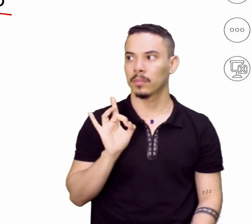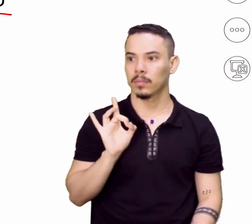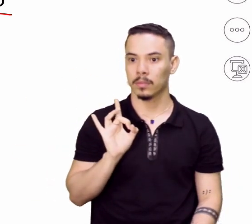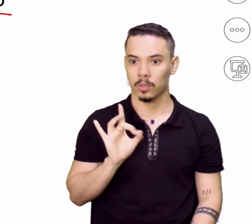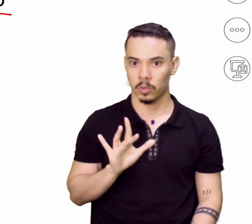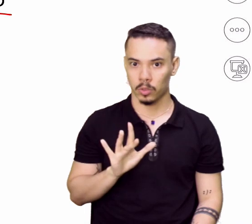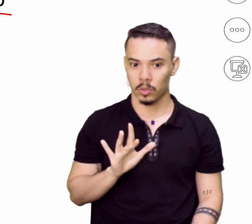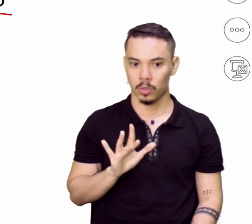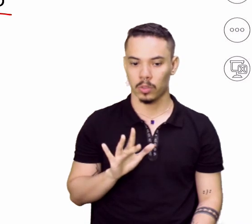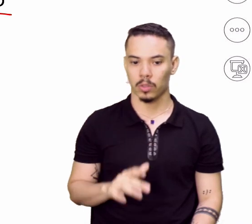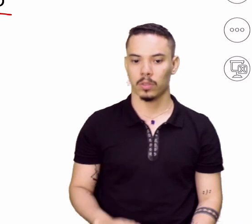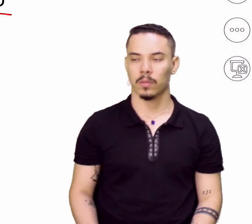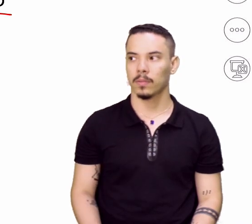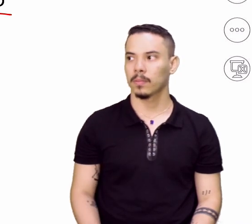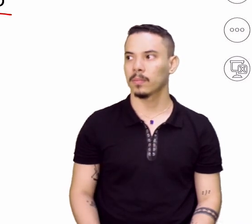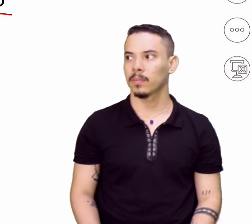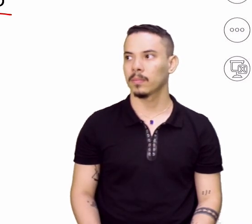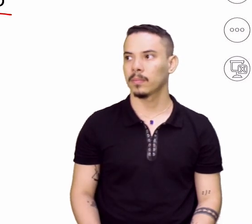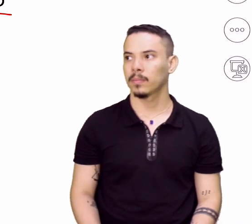somente